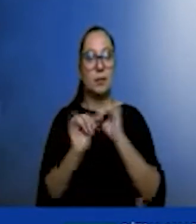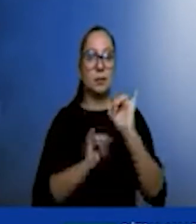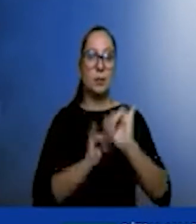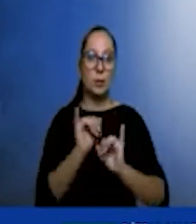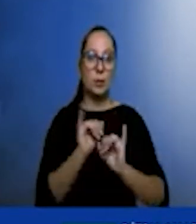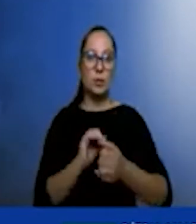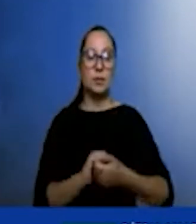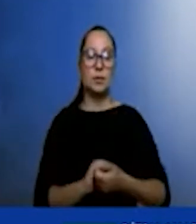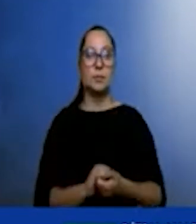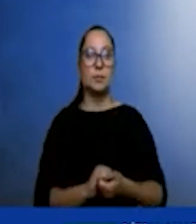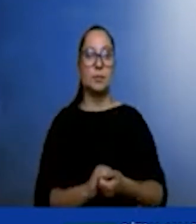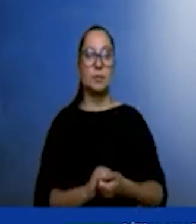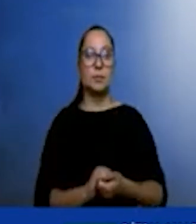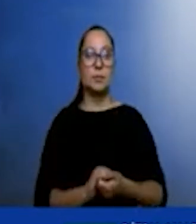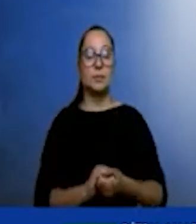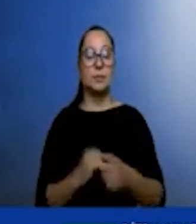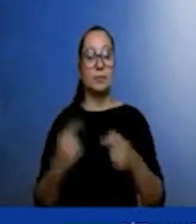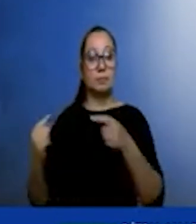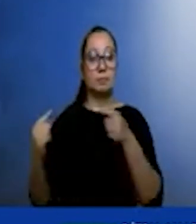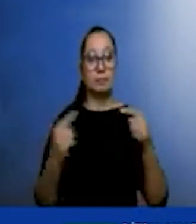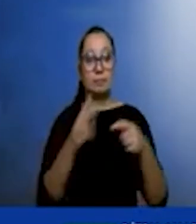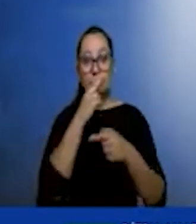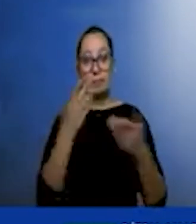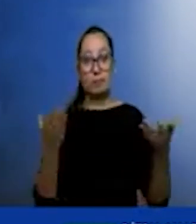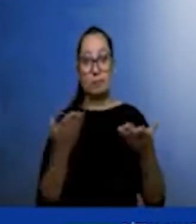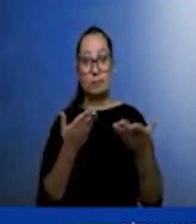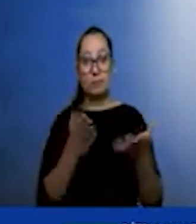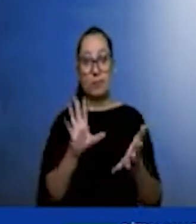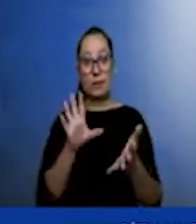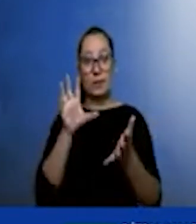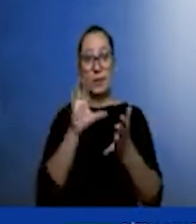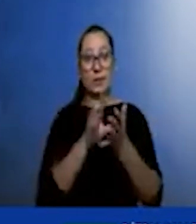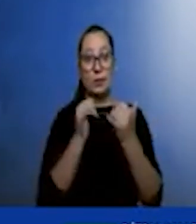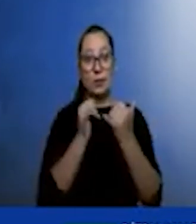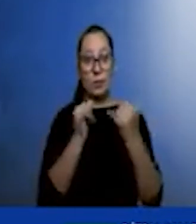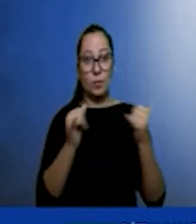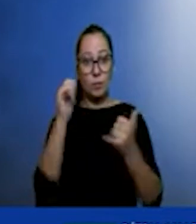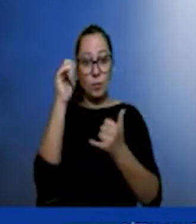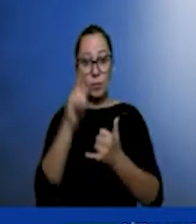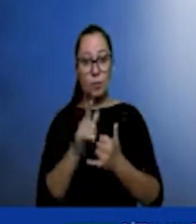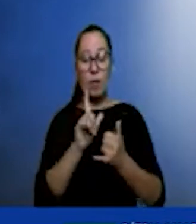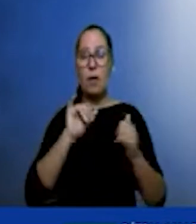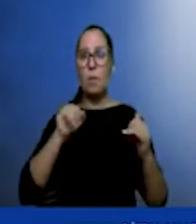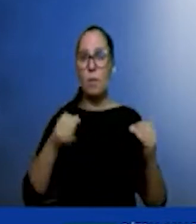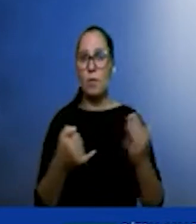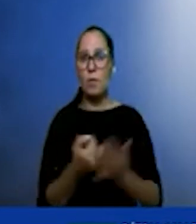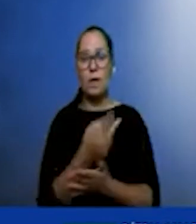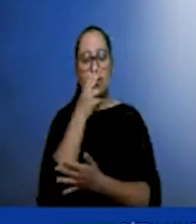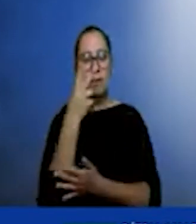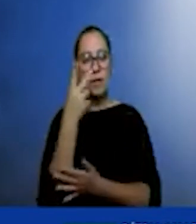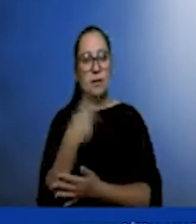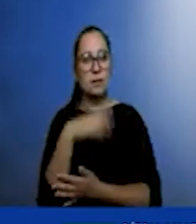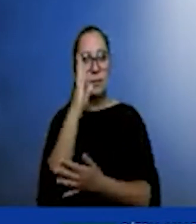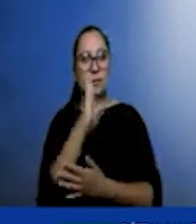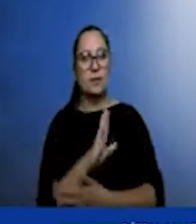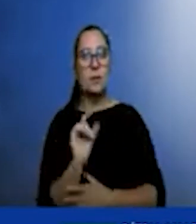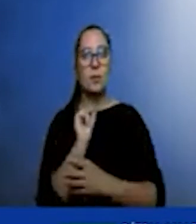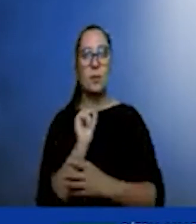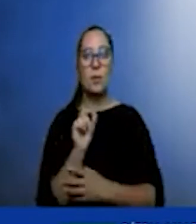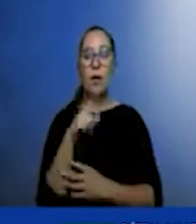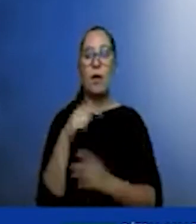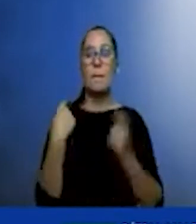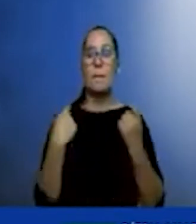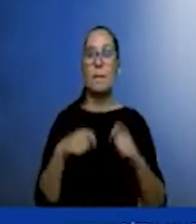a grande discussão que a gente tem no setor fotovoltaico agora, que é uma oportunidade enorme para o Brasil, é a necessidade